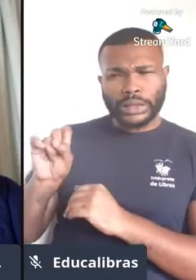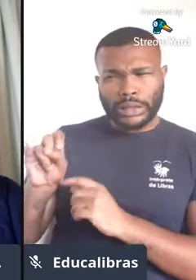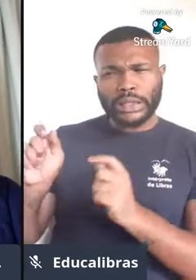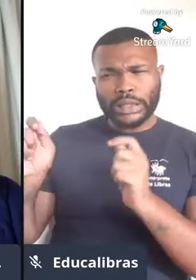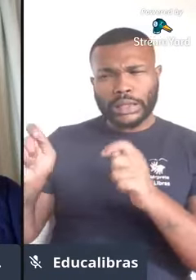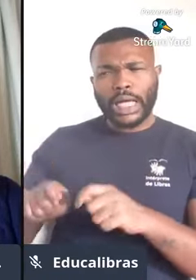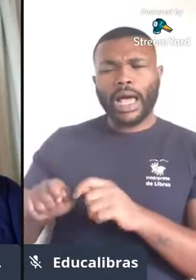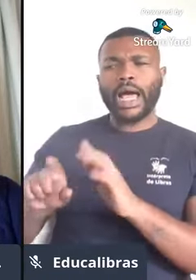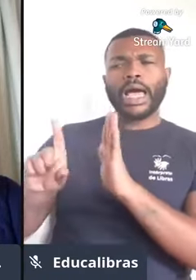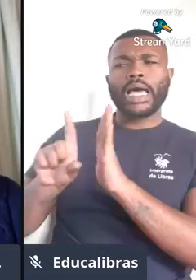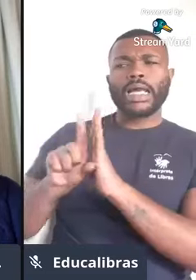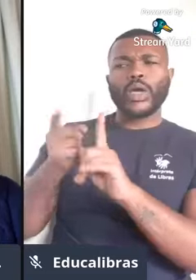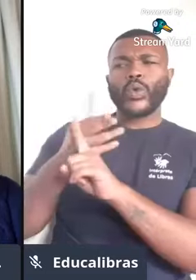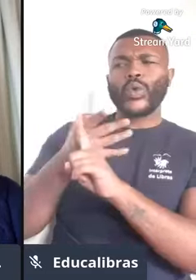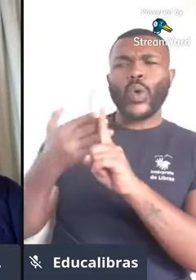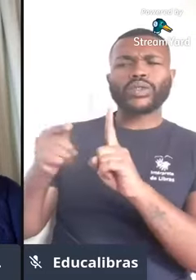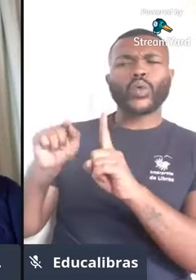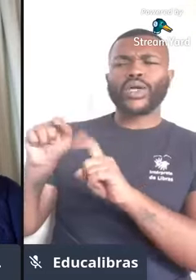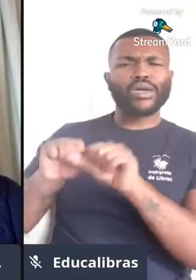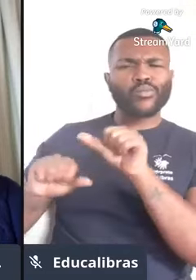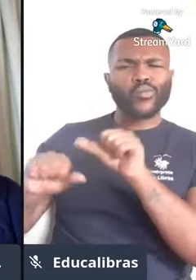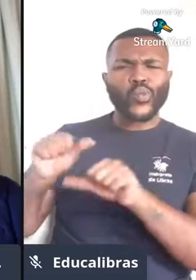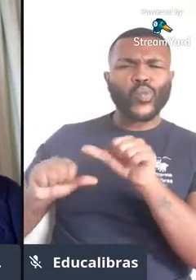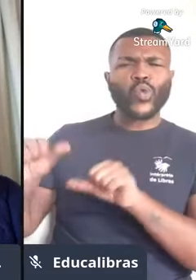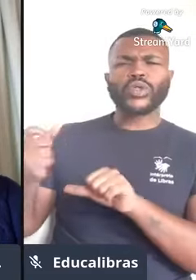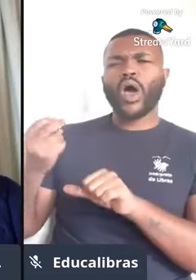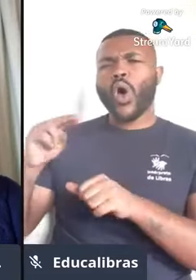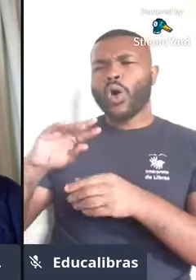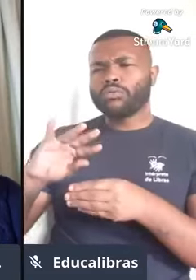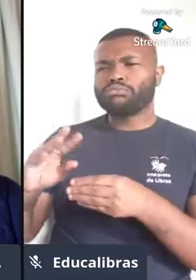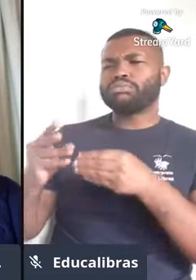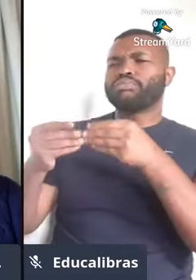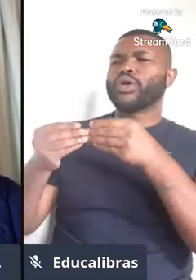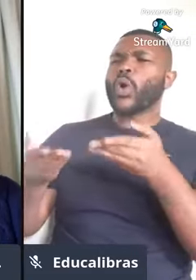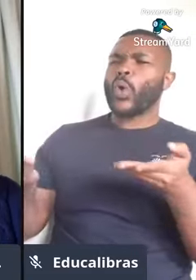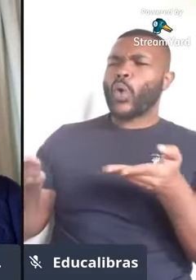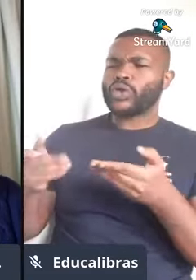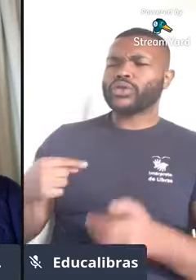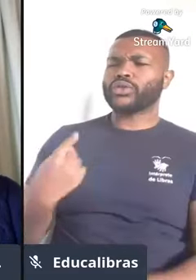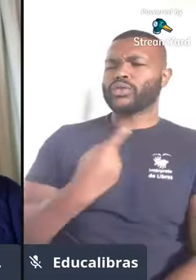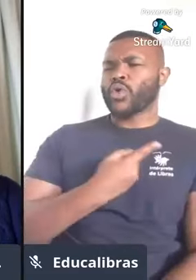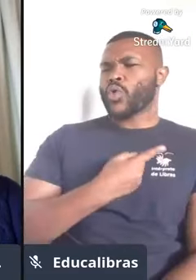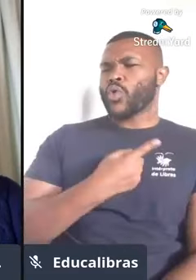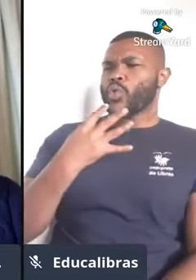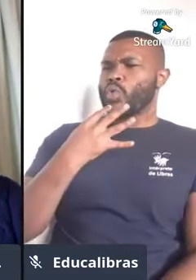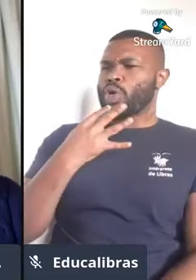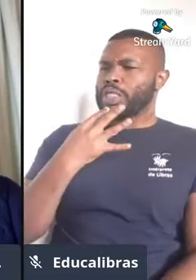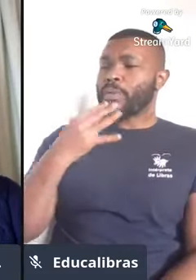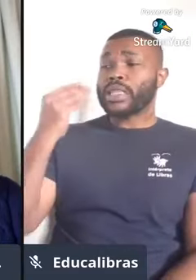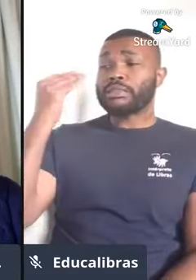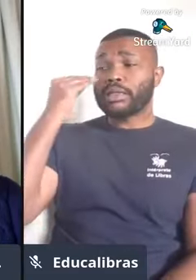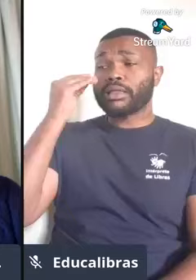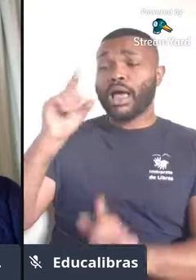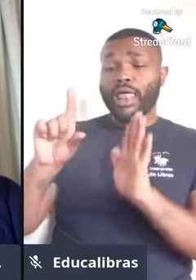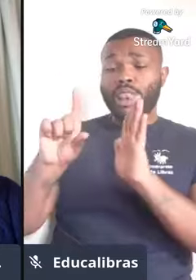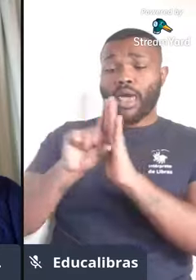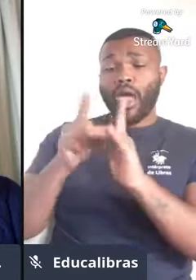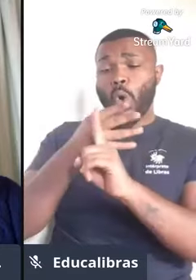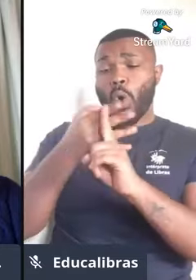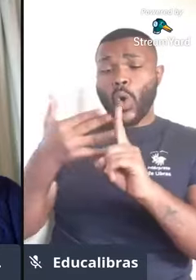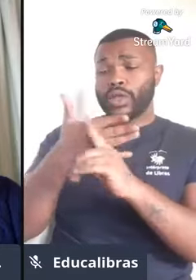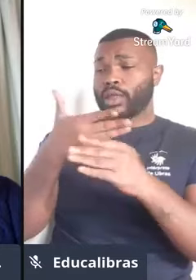cotas? O que você agregaria aos processos que hoje nós conhecemos para aperfeiçoar a lei de cotas, para